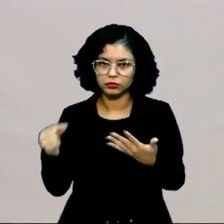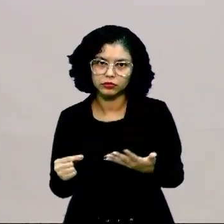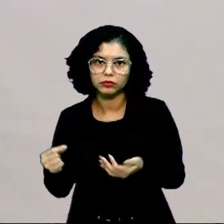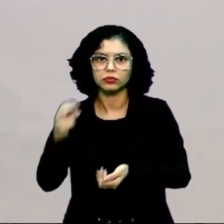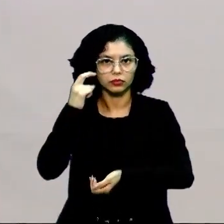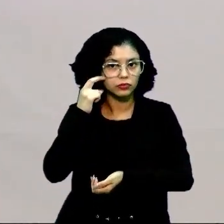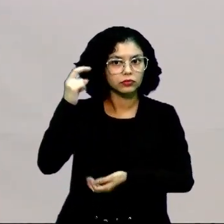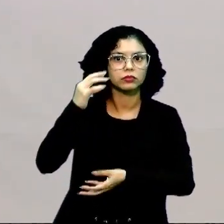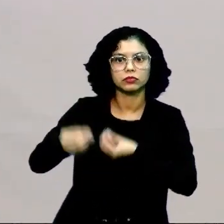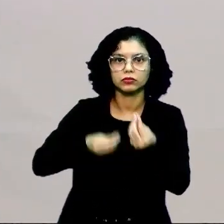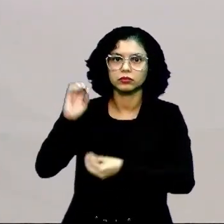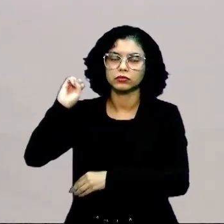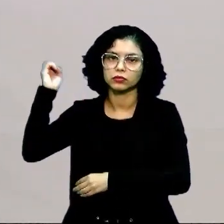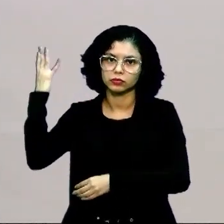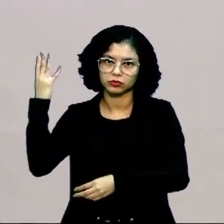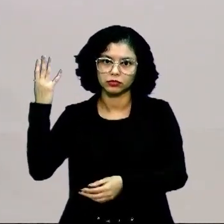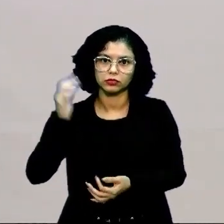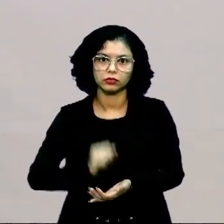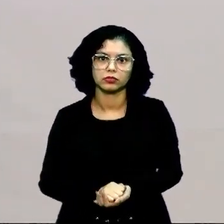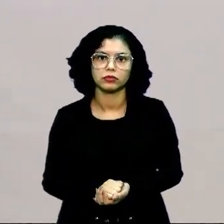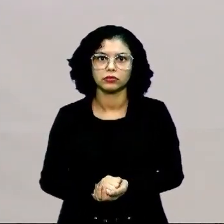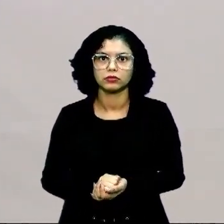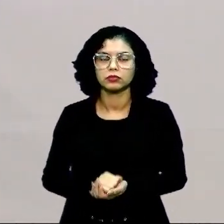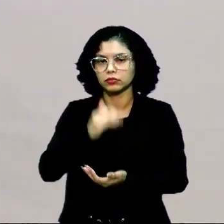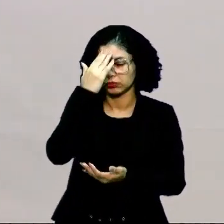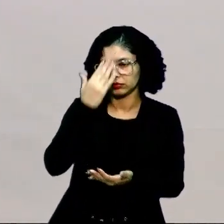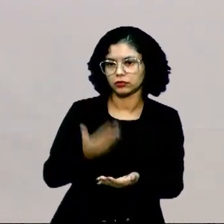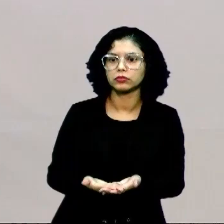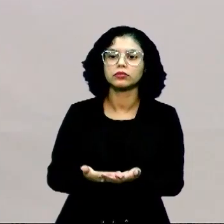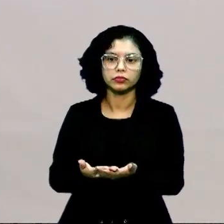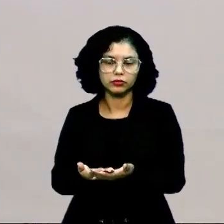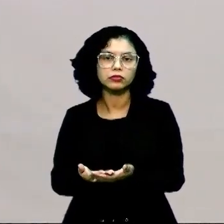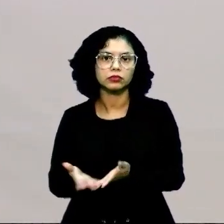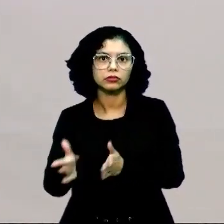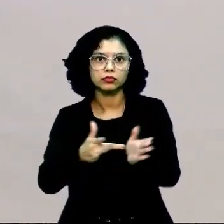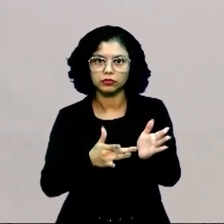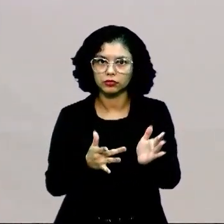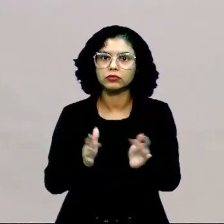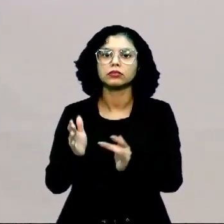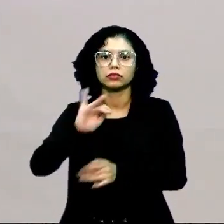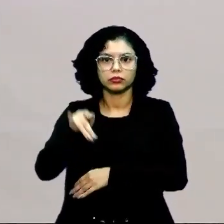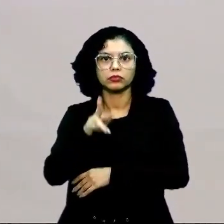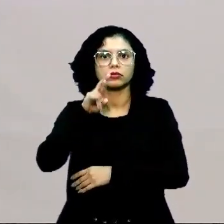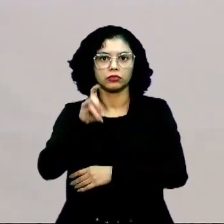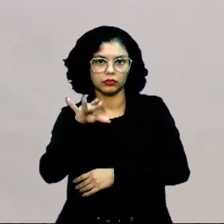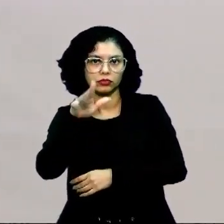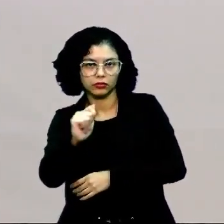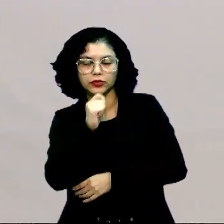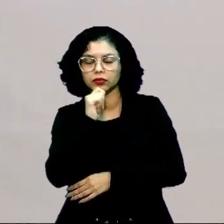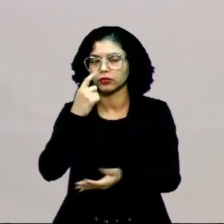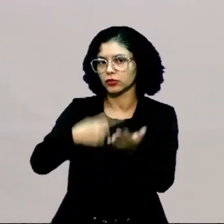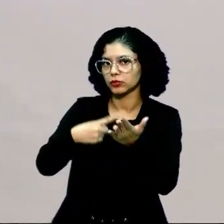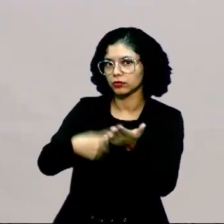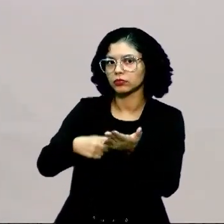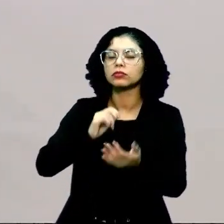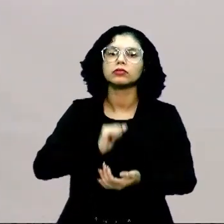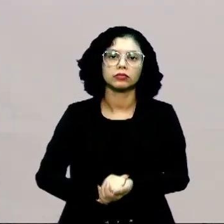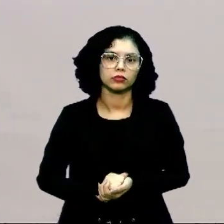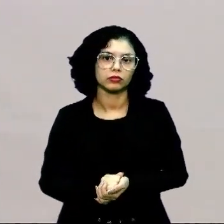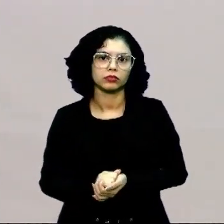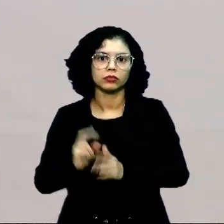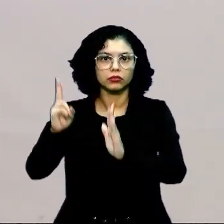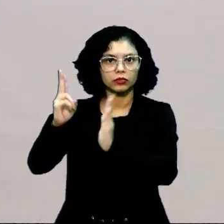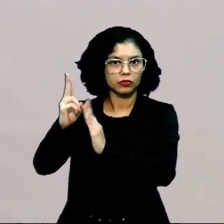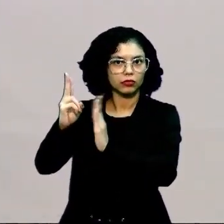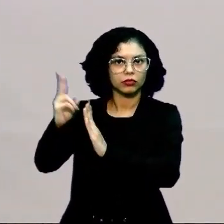culturais, como é o caso, por exemplo, da crença, né, que os jesuítas consideraram, né, os indígenas